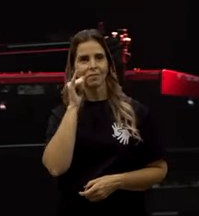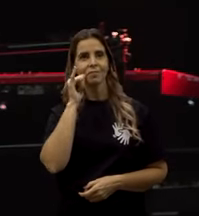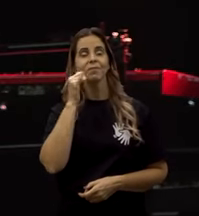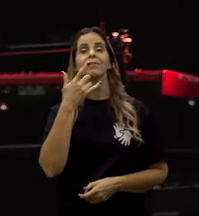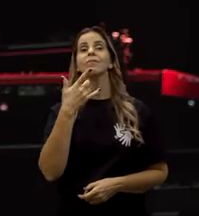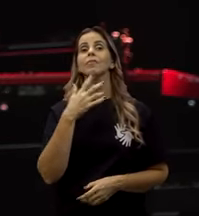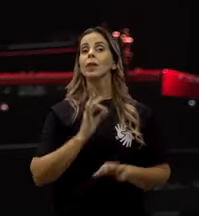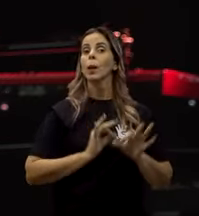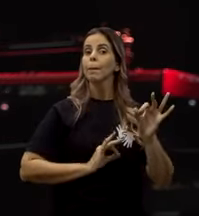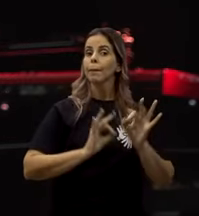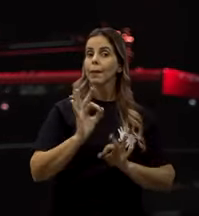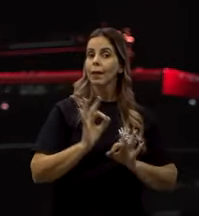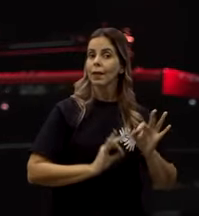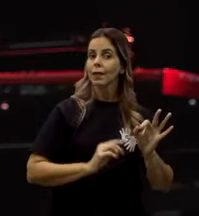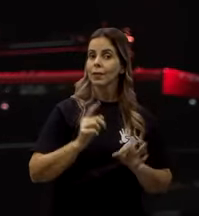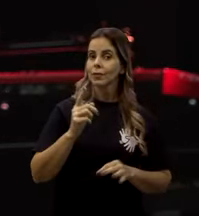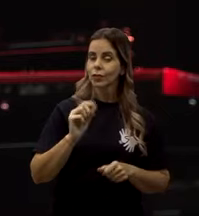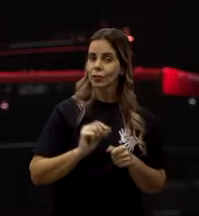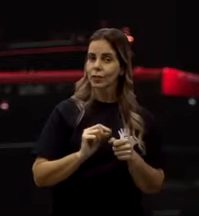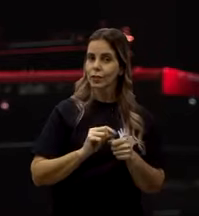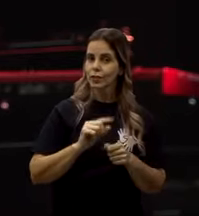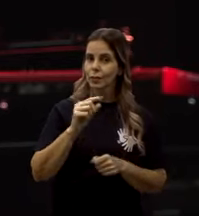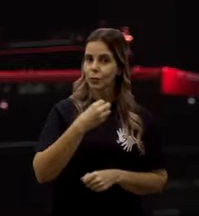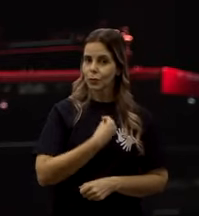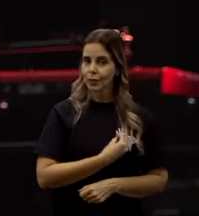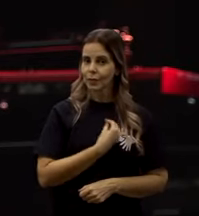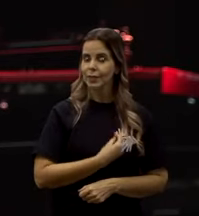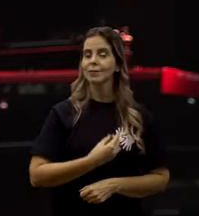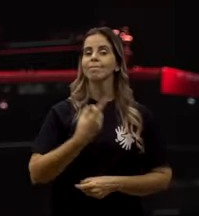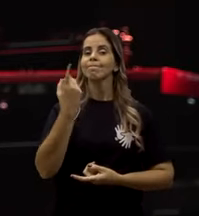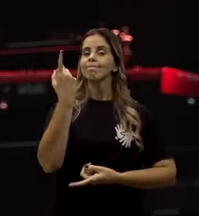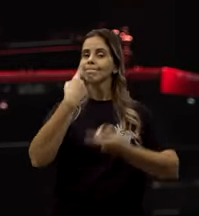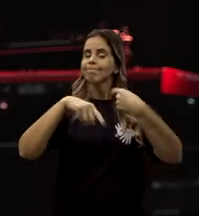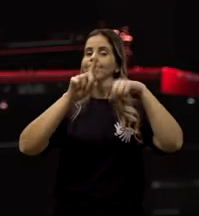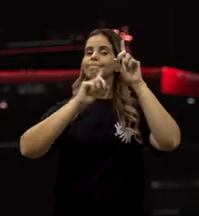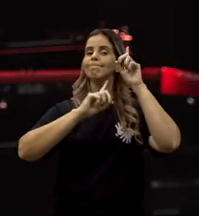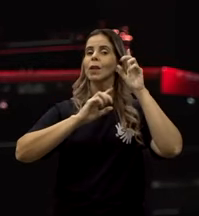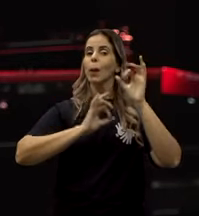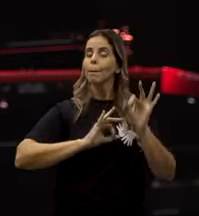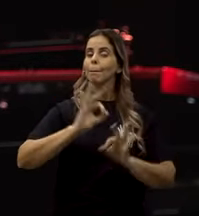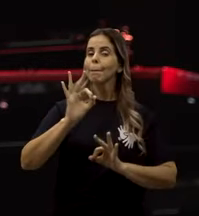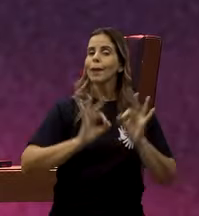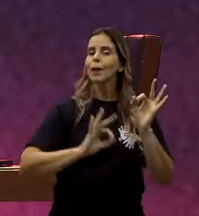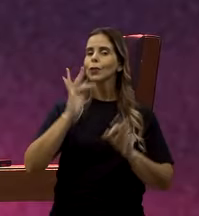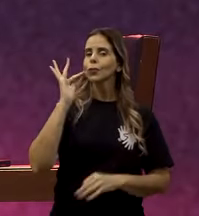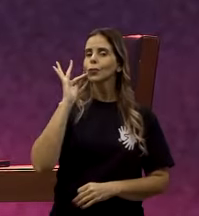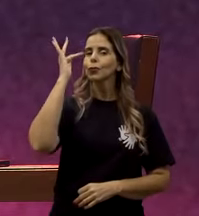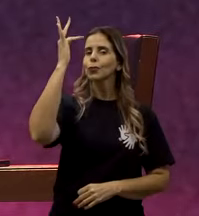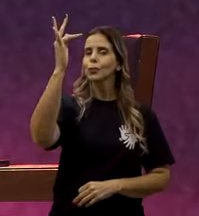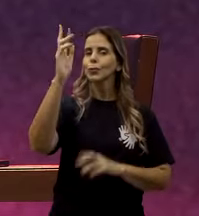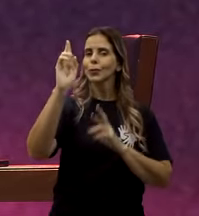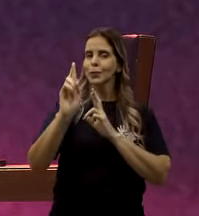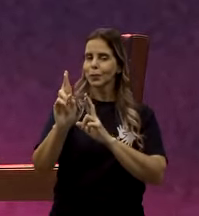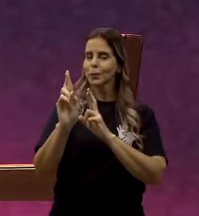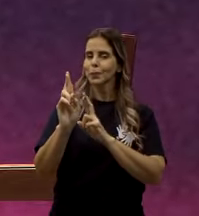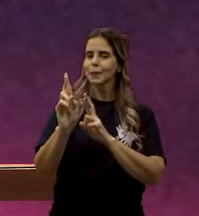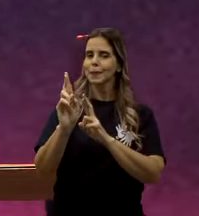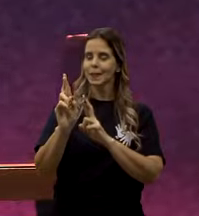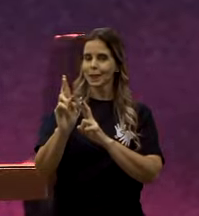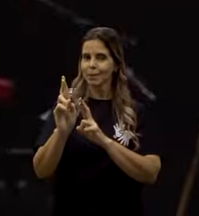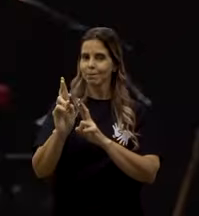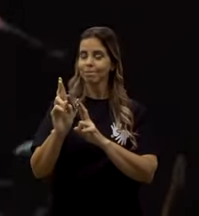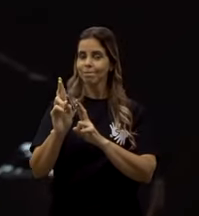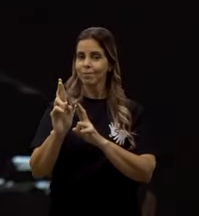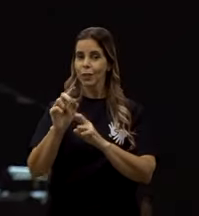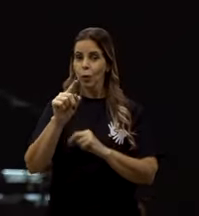prosperar não causar dano plano de te dar esperança e futuro olha para mim você tem